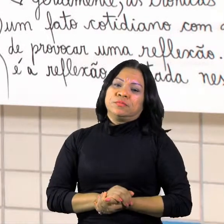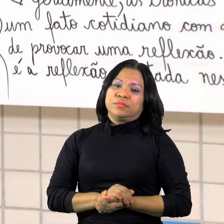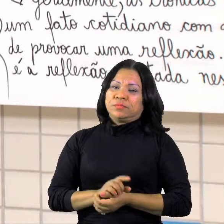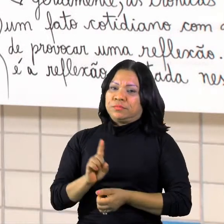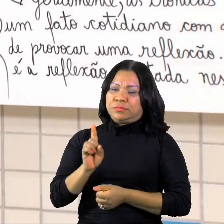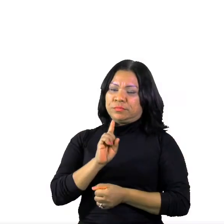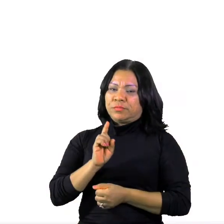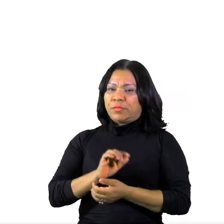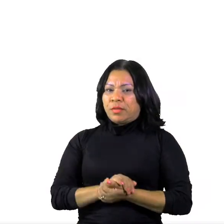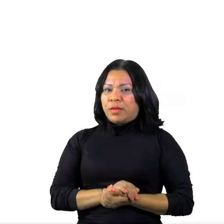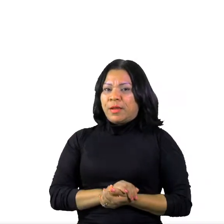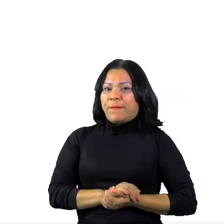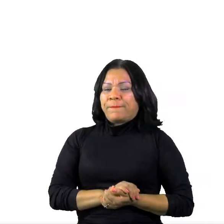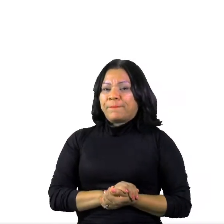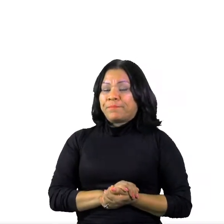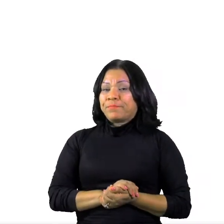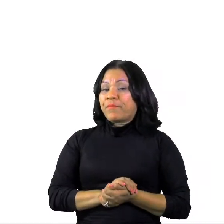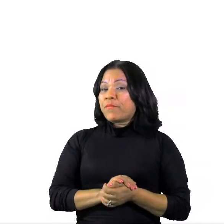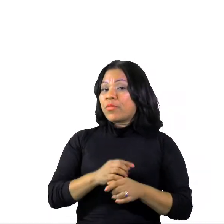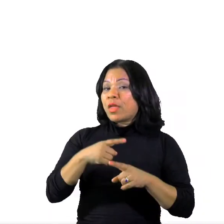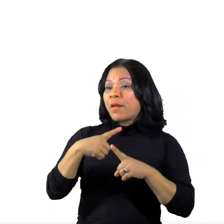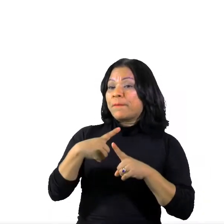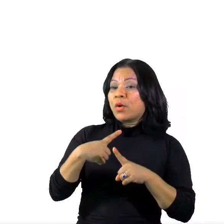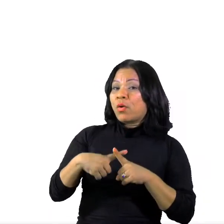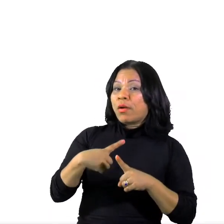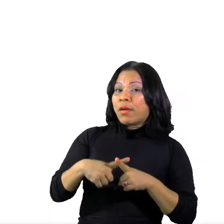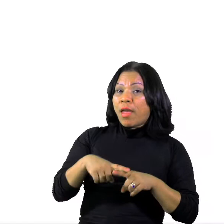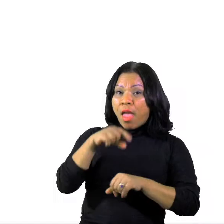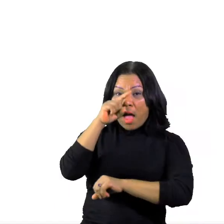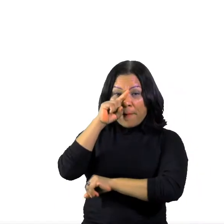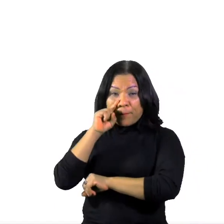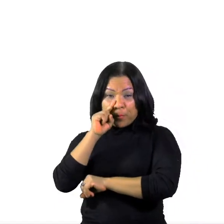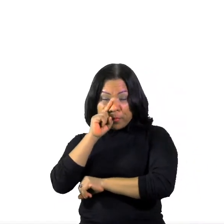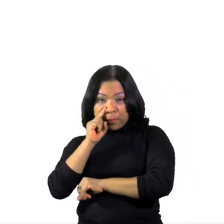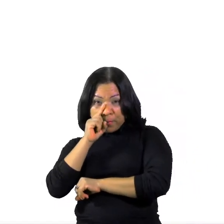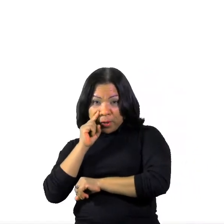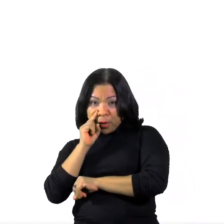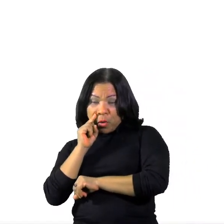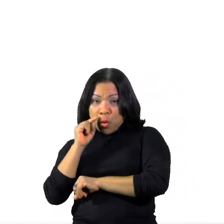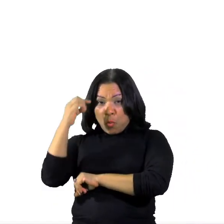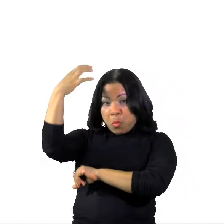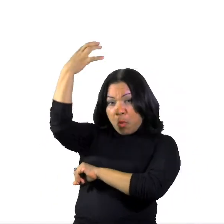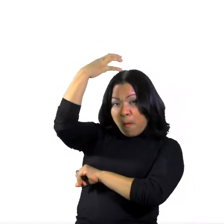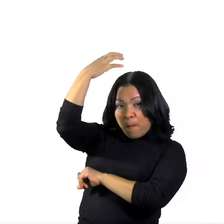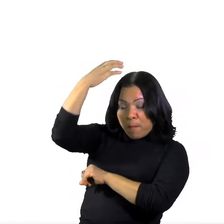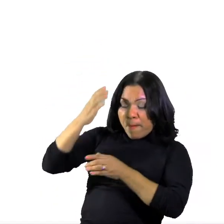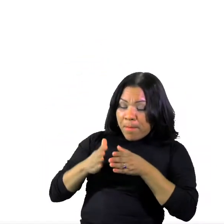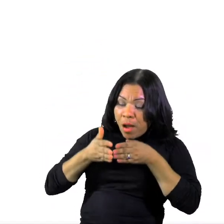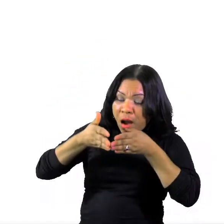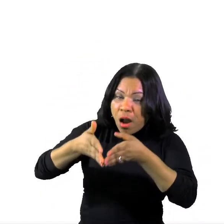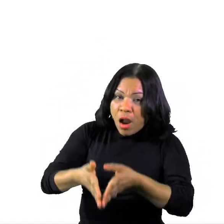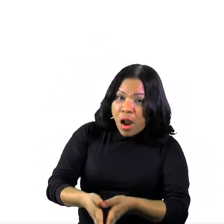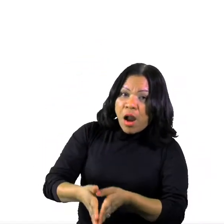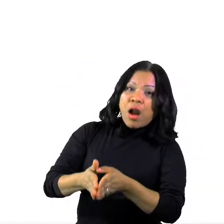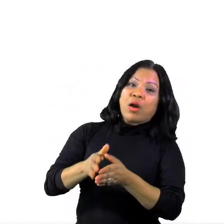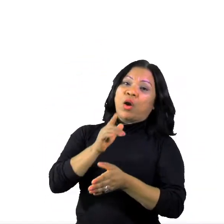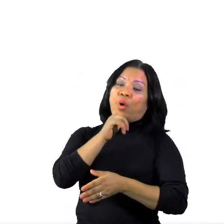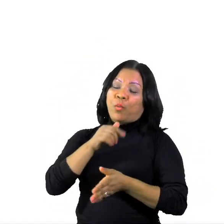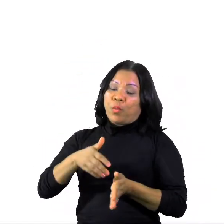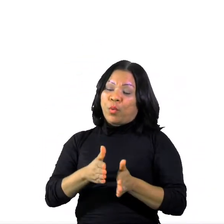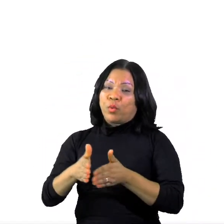Pois, de fato, era muito perigoso tomar banho no rio Tocantins, no córrego